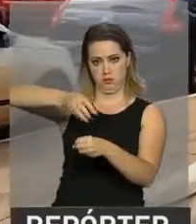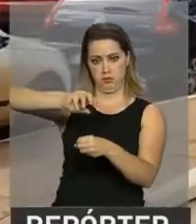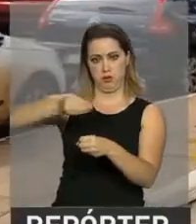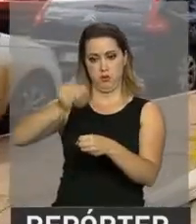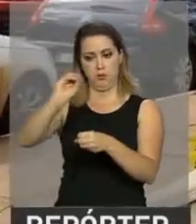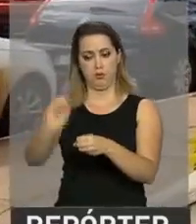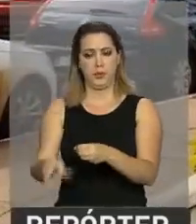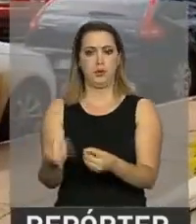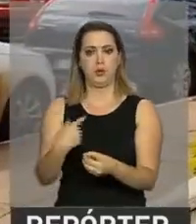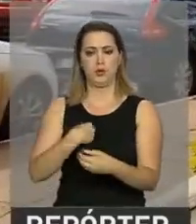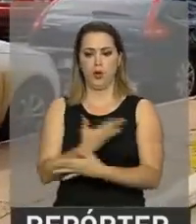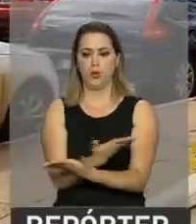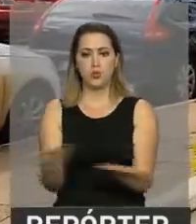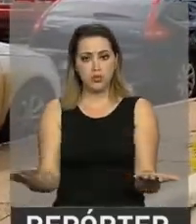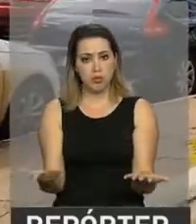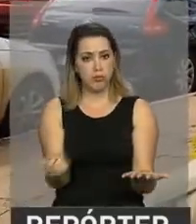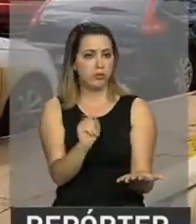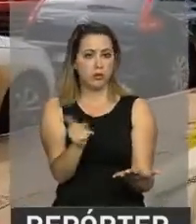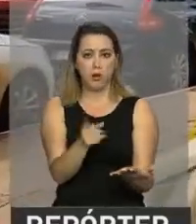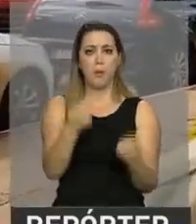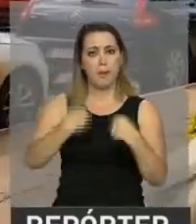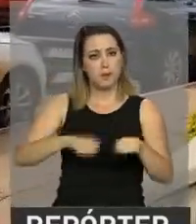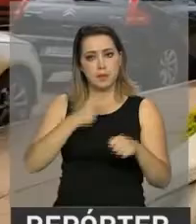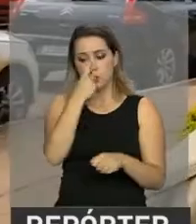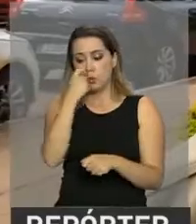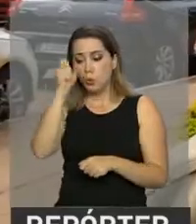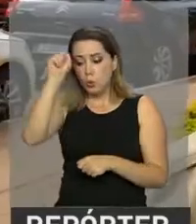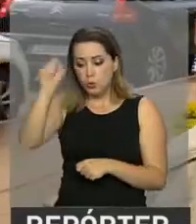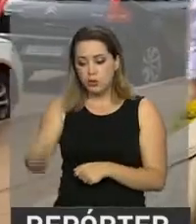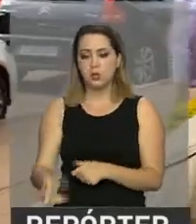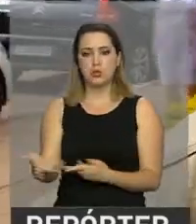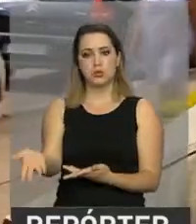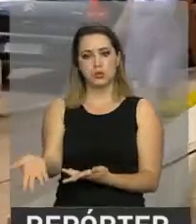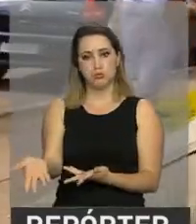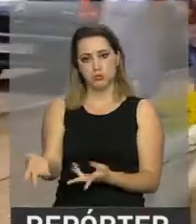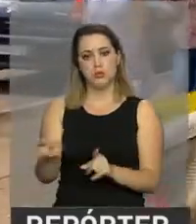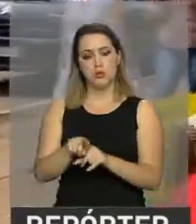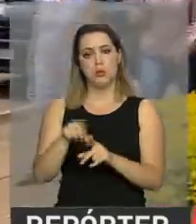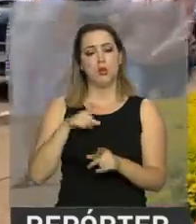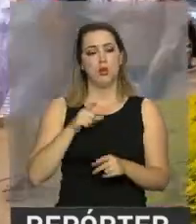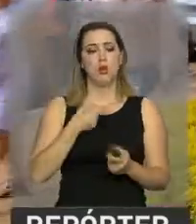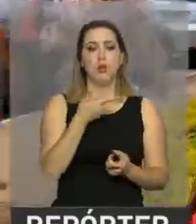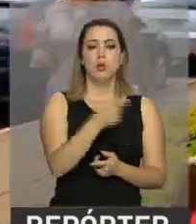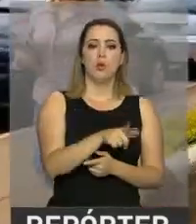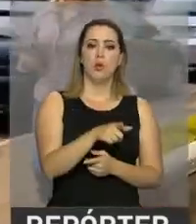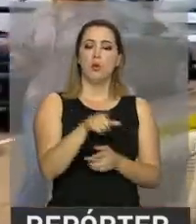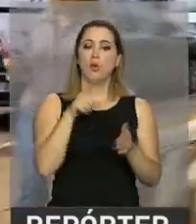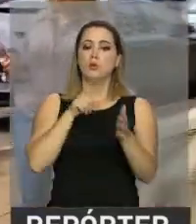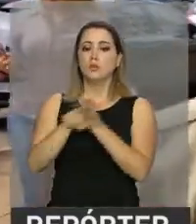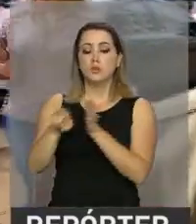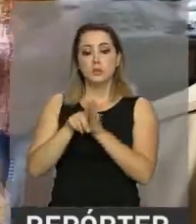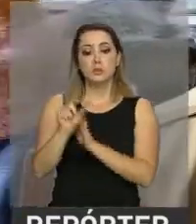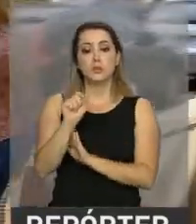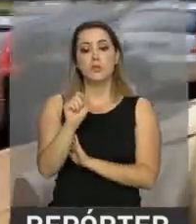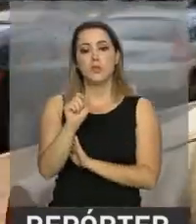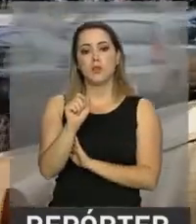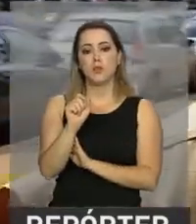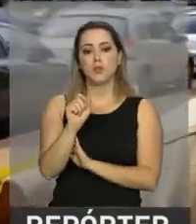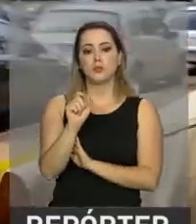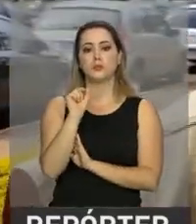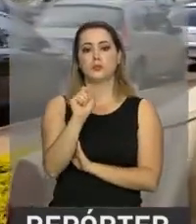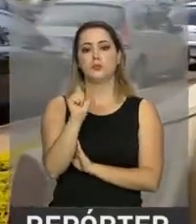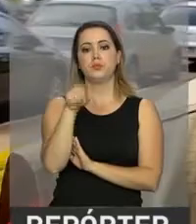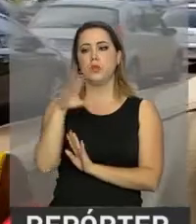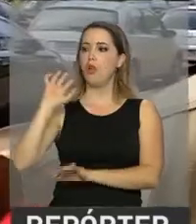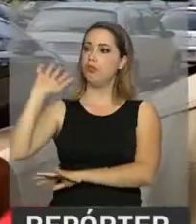colocam, jogam no chão. Eles têm que colocar no local adequado, tá aqui. E uma outra questão importante é a questão das